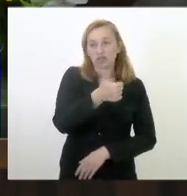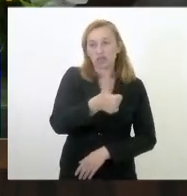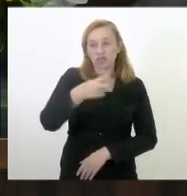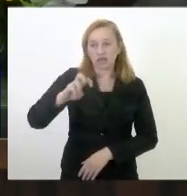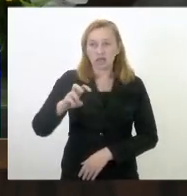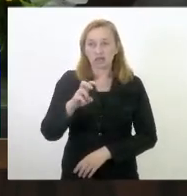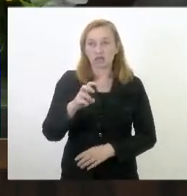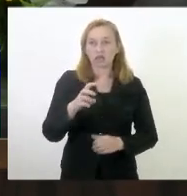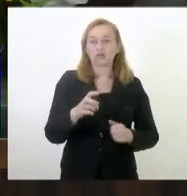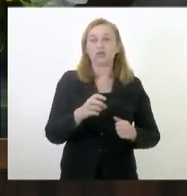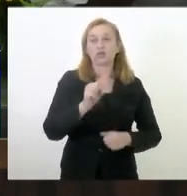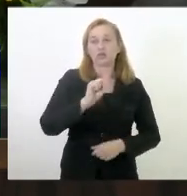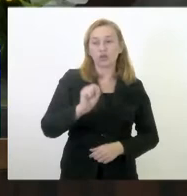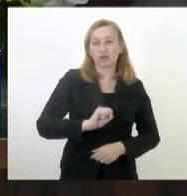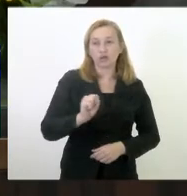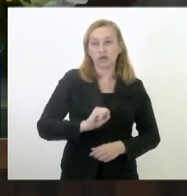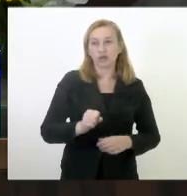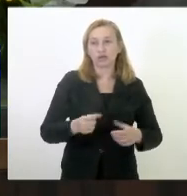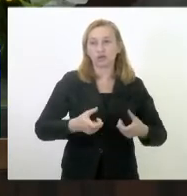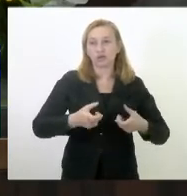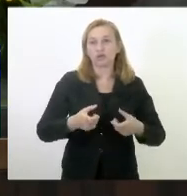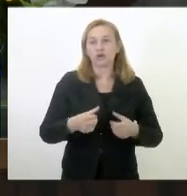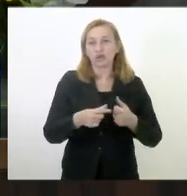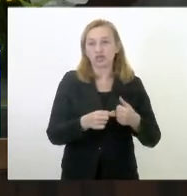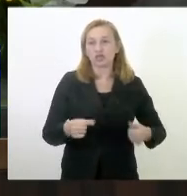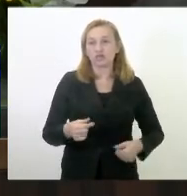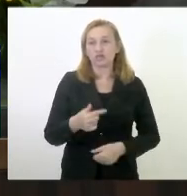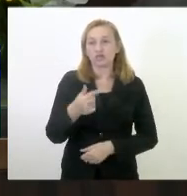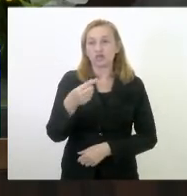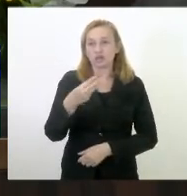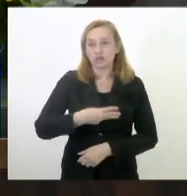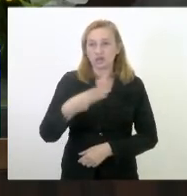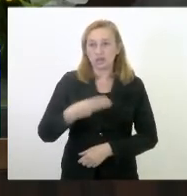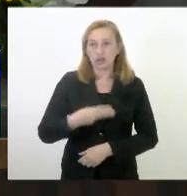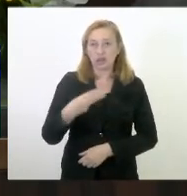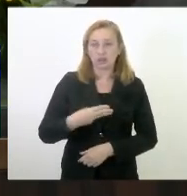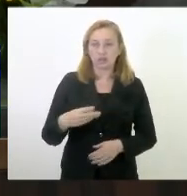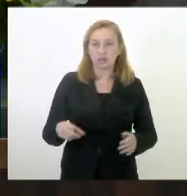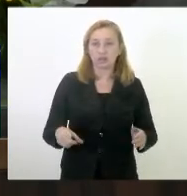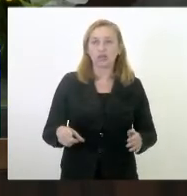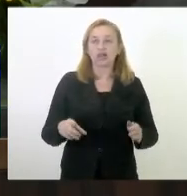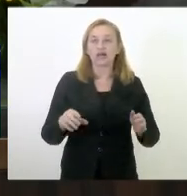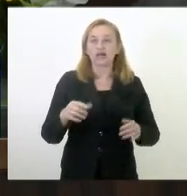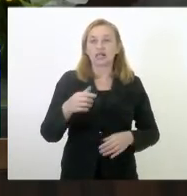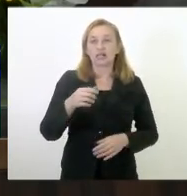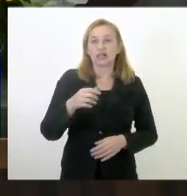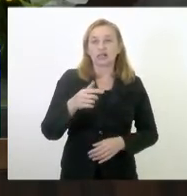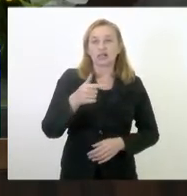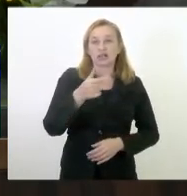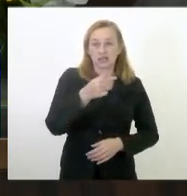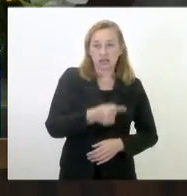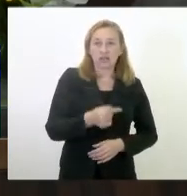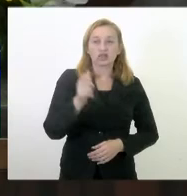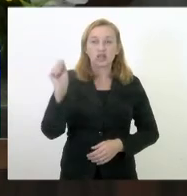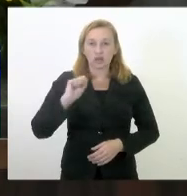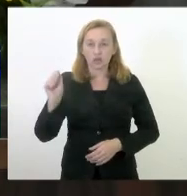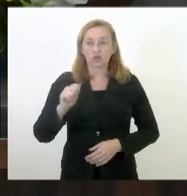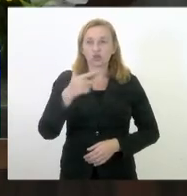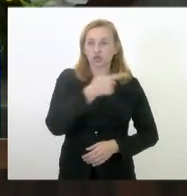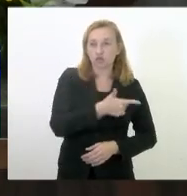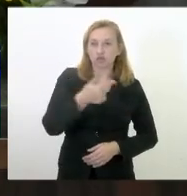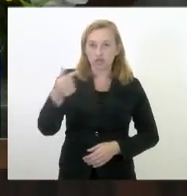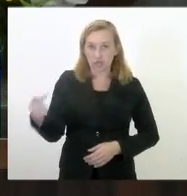parágrafo 8º do artigo 3º da Lei Complementar 160, de 7 de agosto de 17, e na